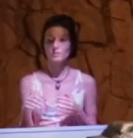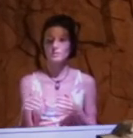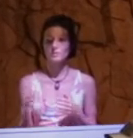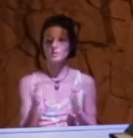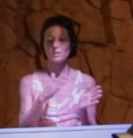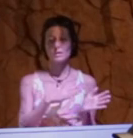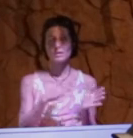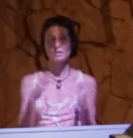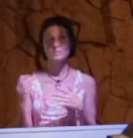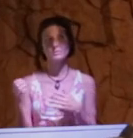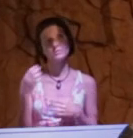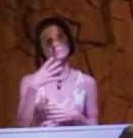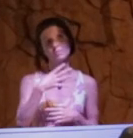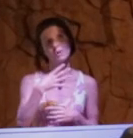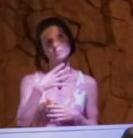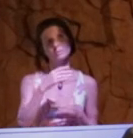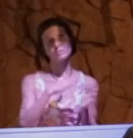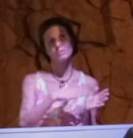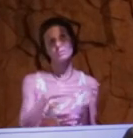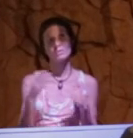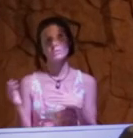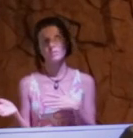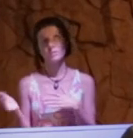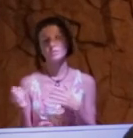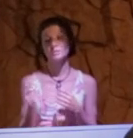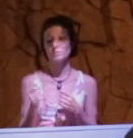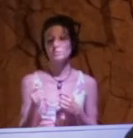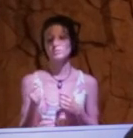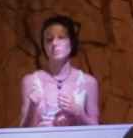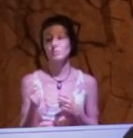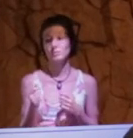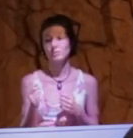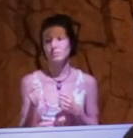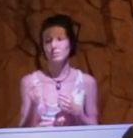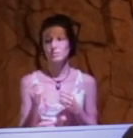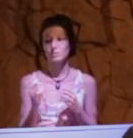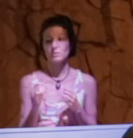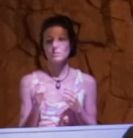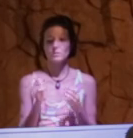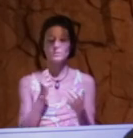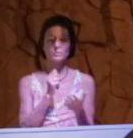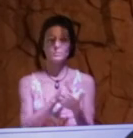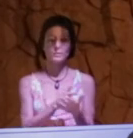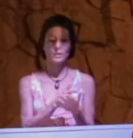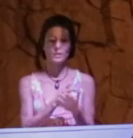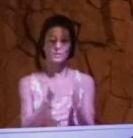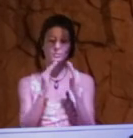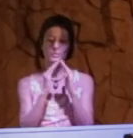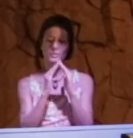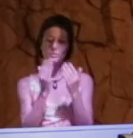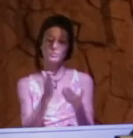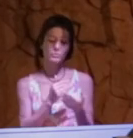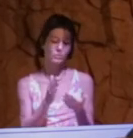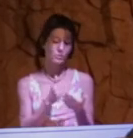Quatro Cantos, que vai ser publicado pela... a editora N-1, né, junto com o Nego Bispo,